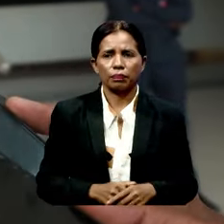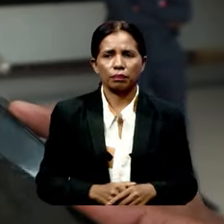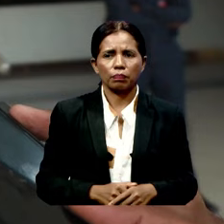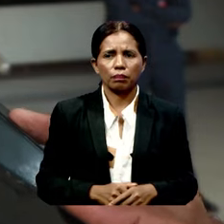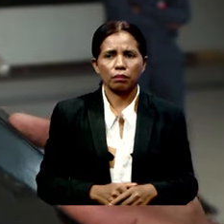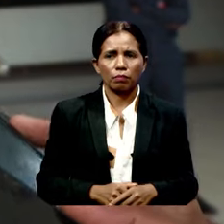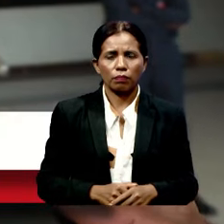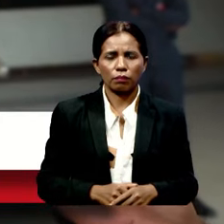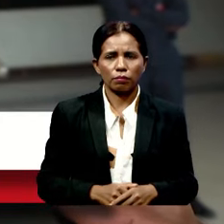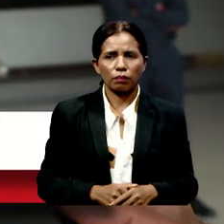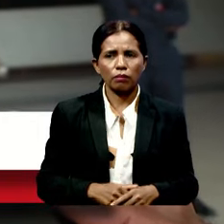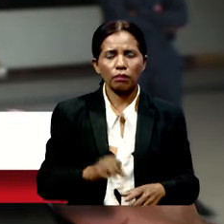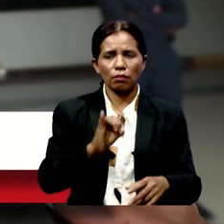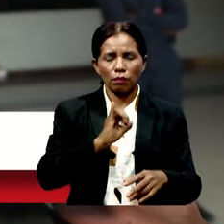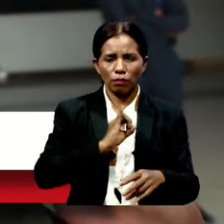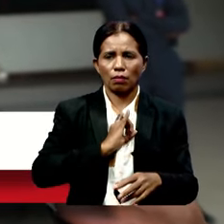tanto a